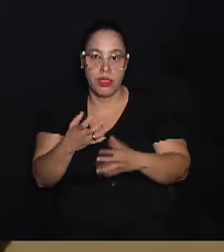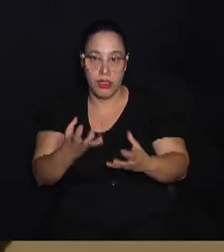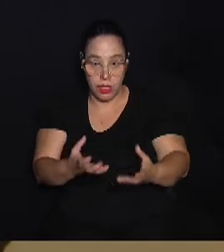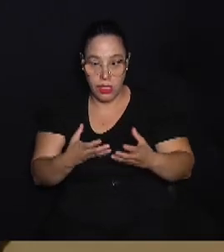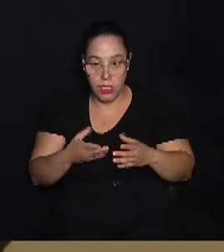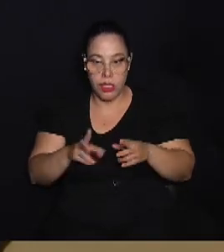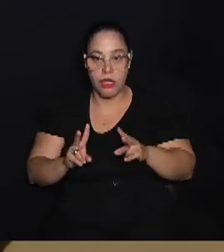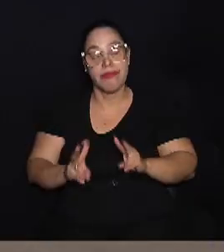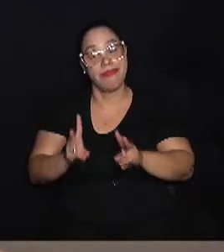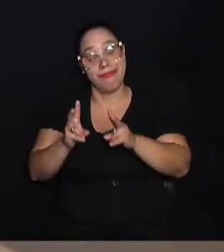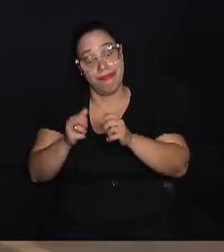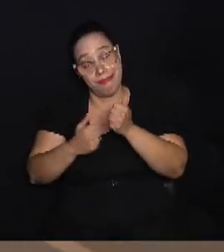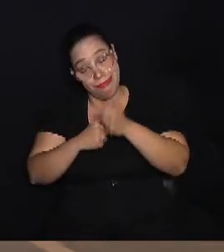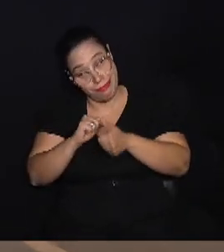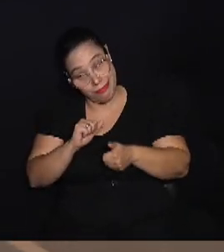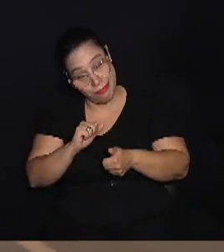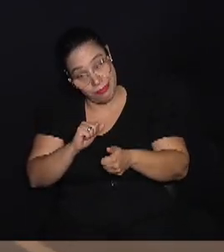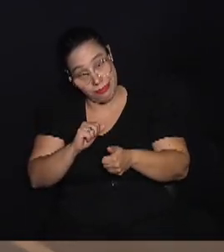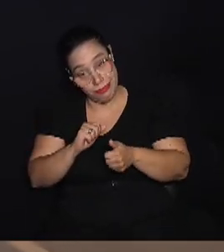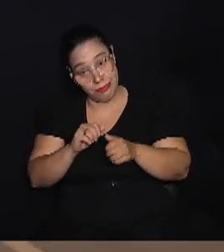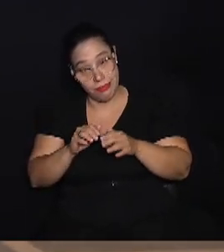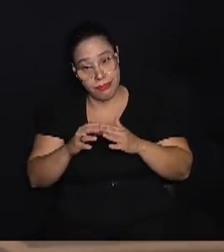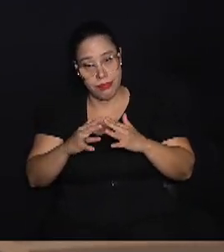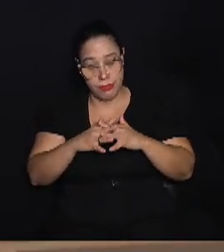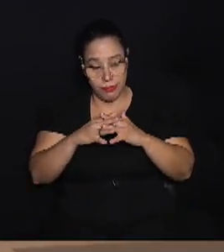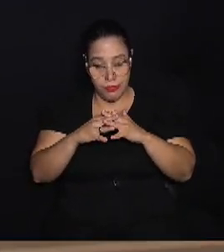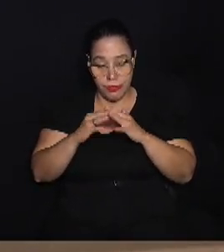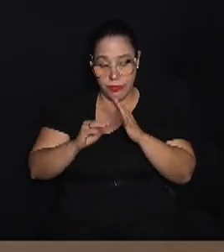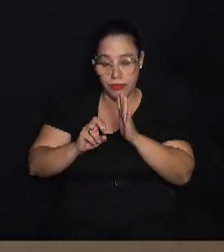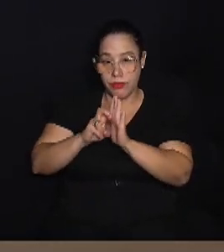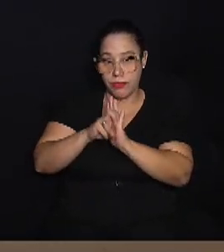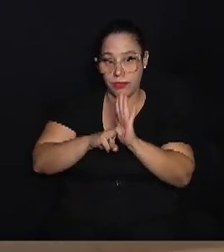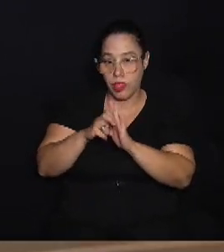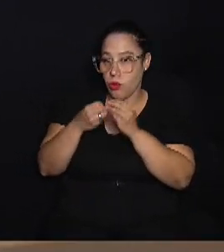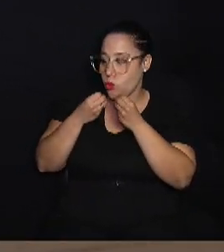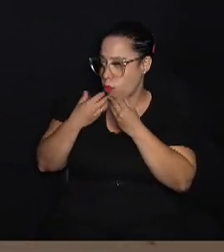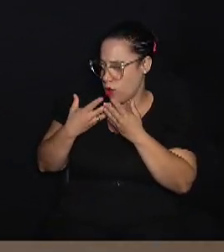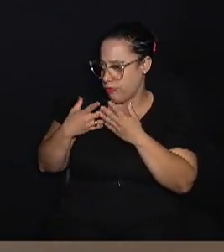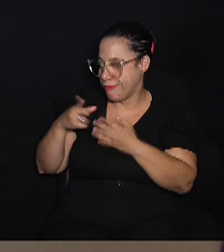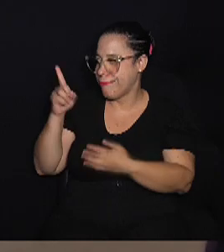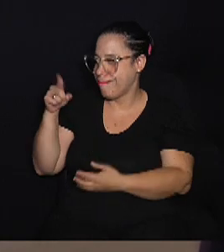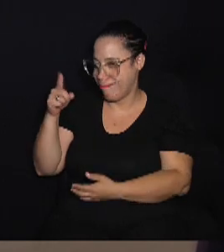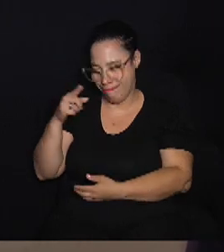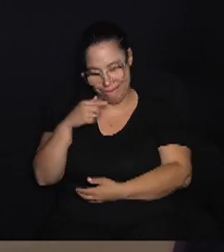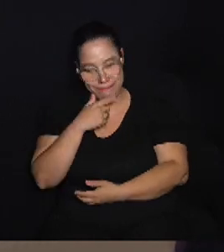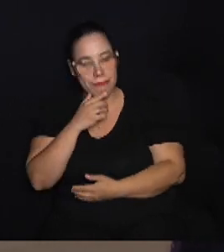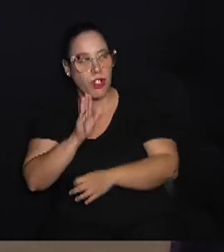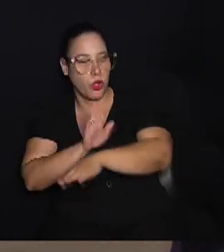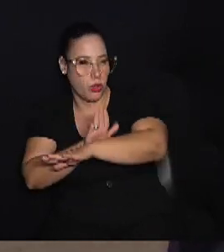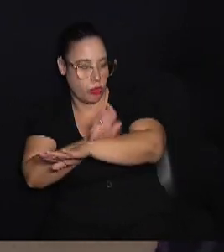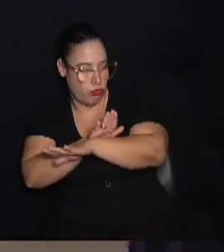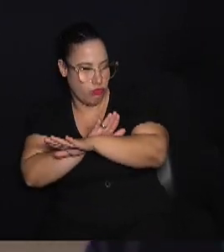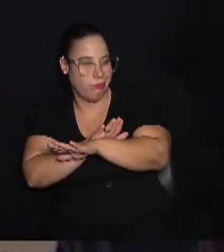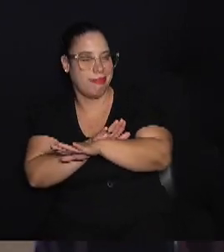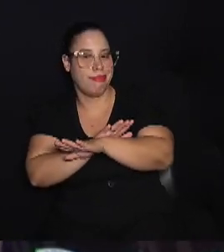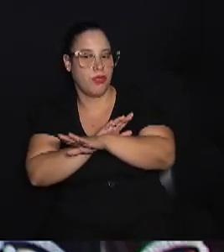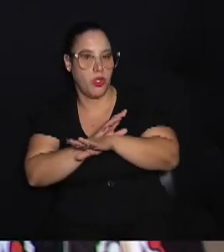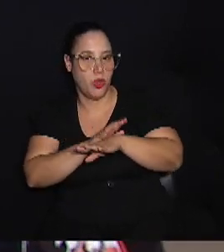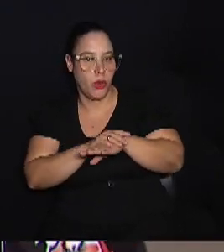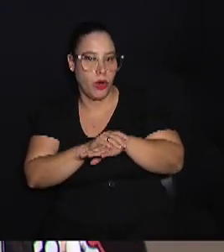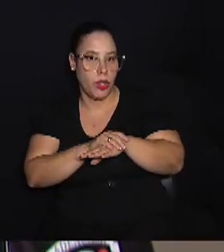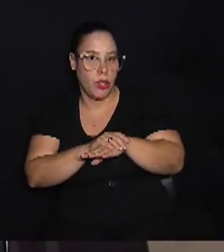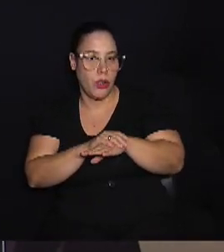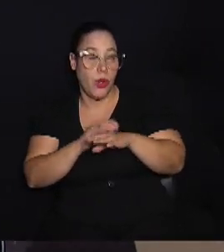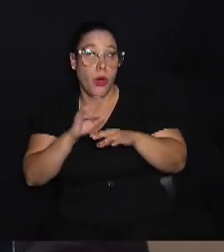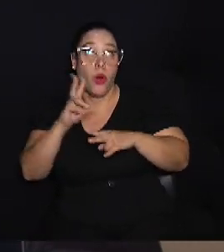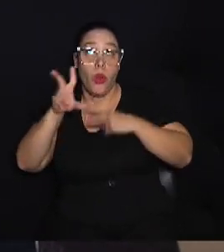o esporte, né? O rugby em cadeira de rodas é tudo de bom pra você? Ah, sim, ele me ajudou muito na recuperação. Acho que foi um presente